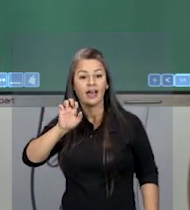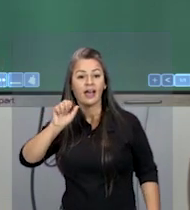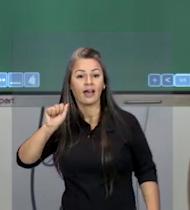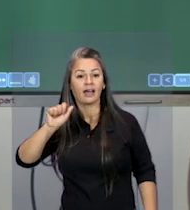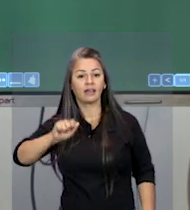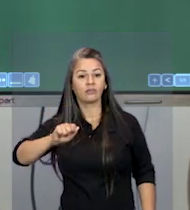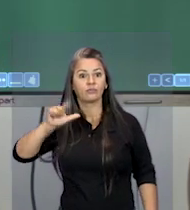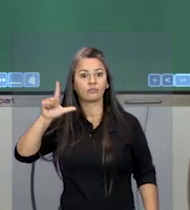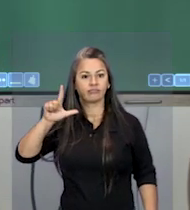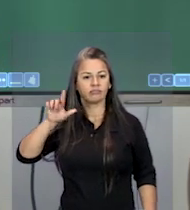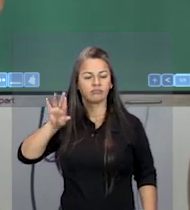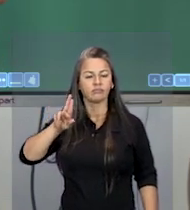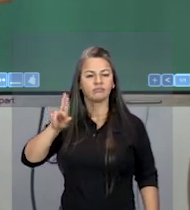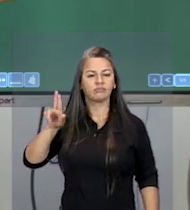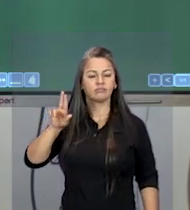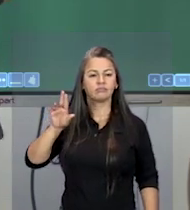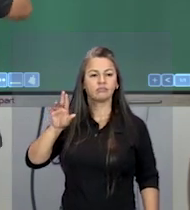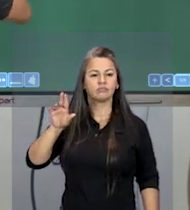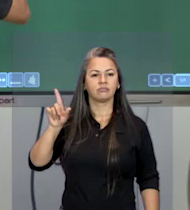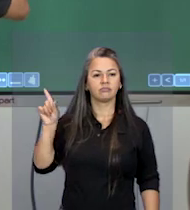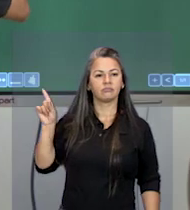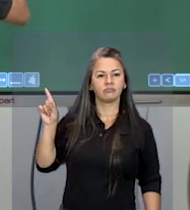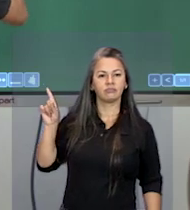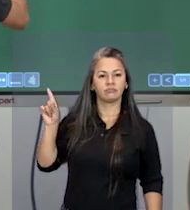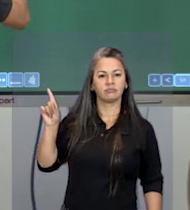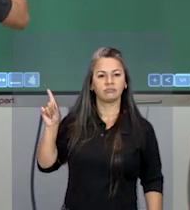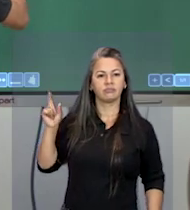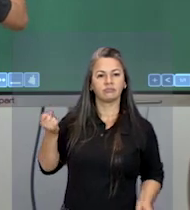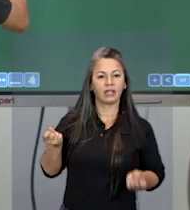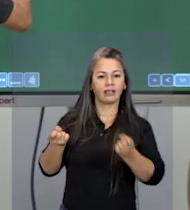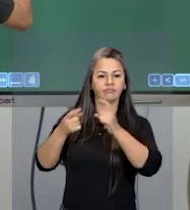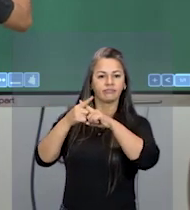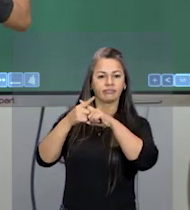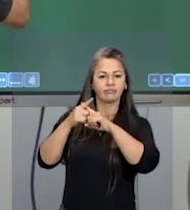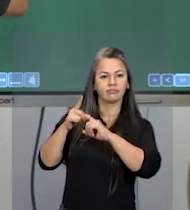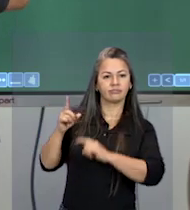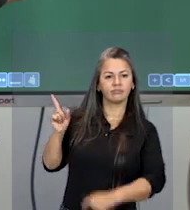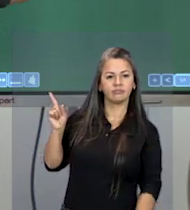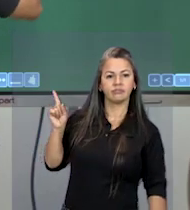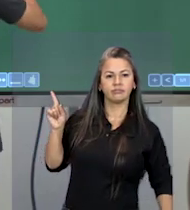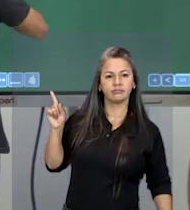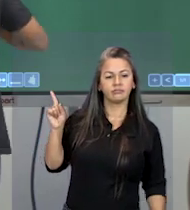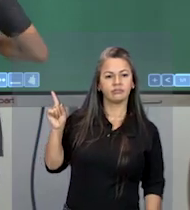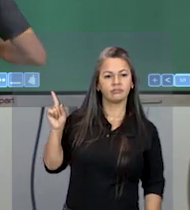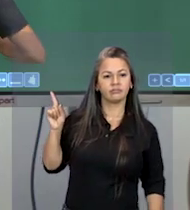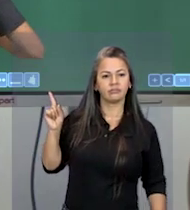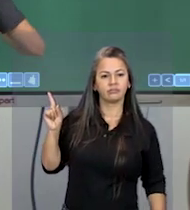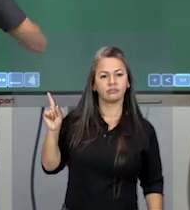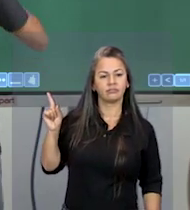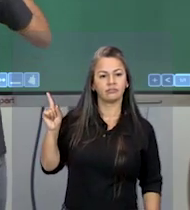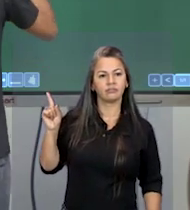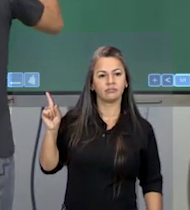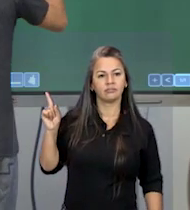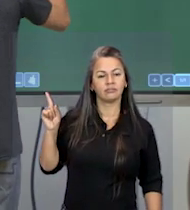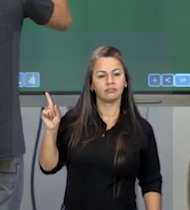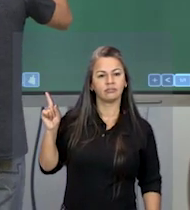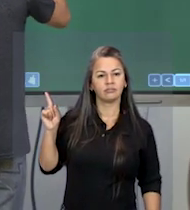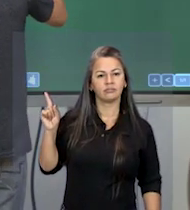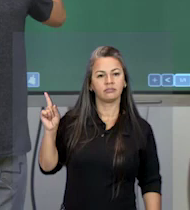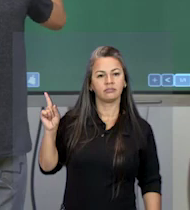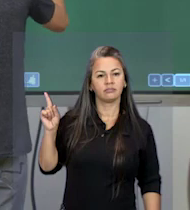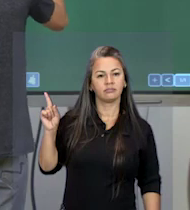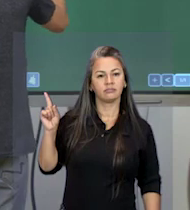ok? Então, eu vou fazer A vezes 1, 1. 25 vezes 30, eu vou